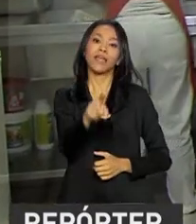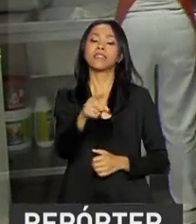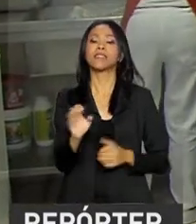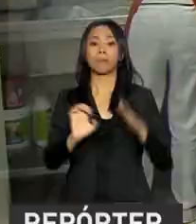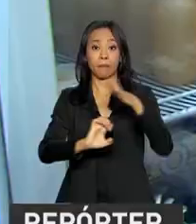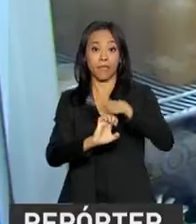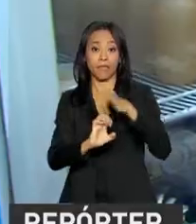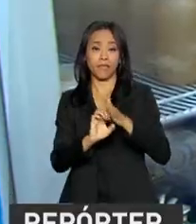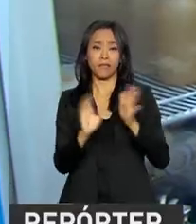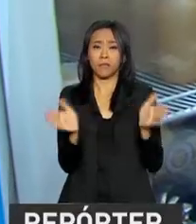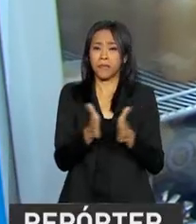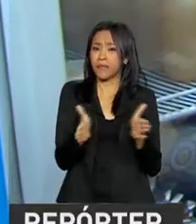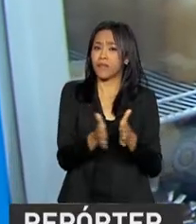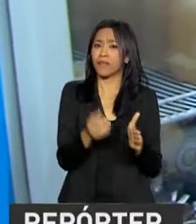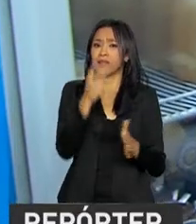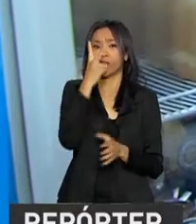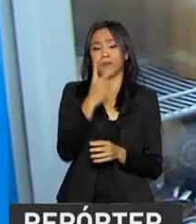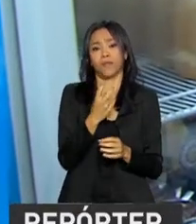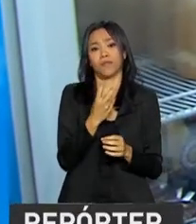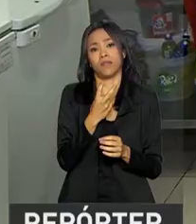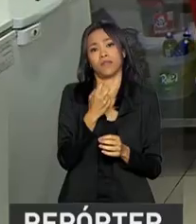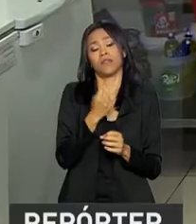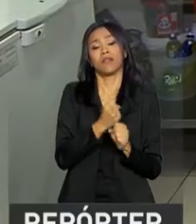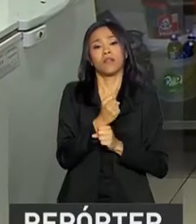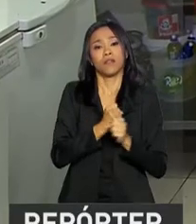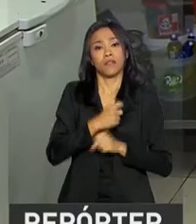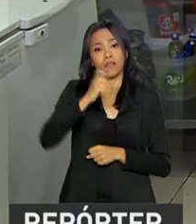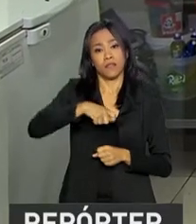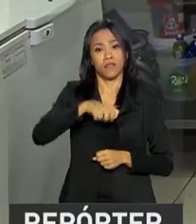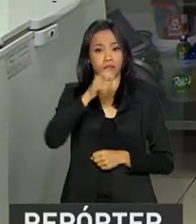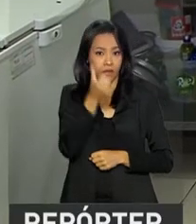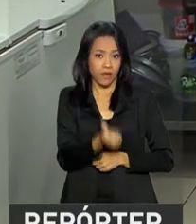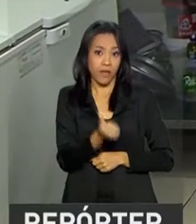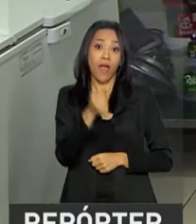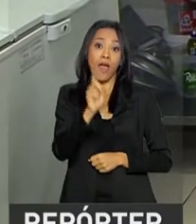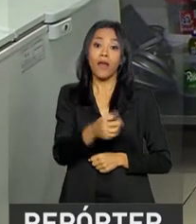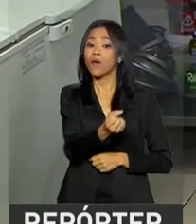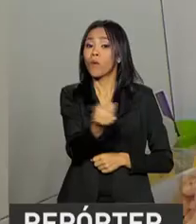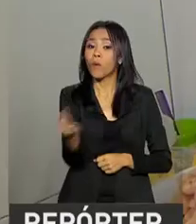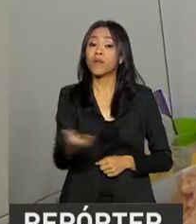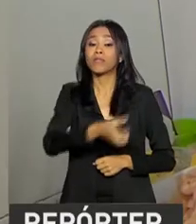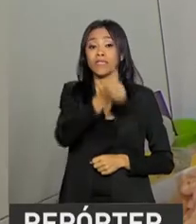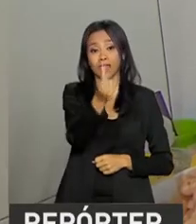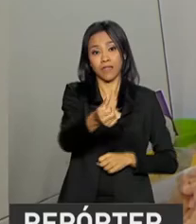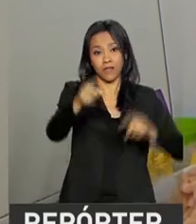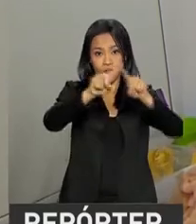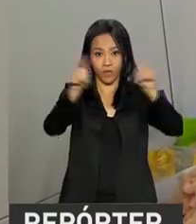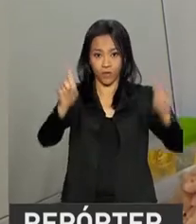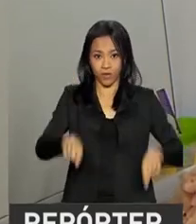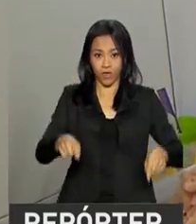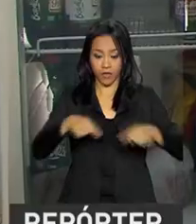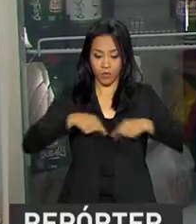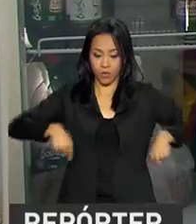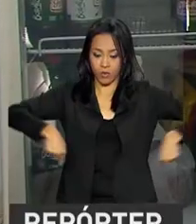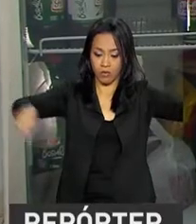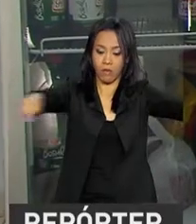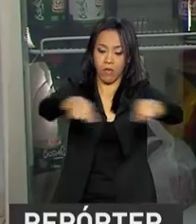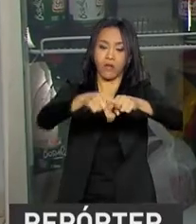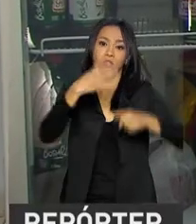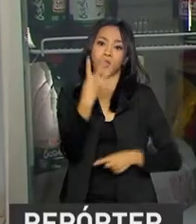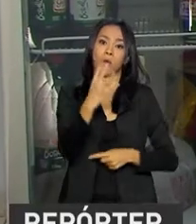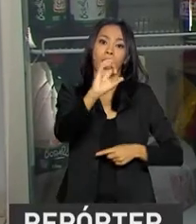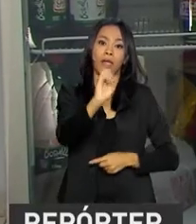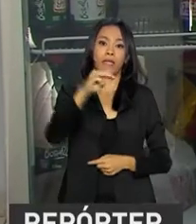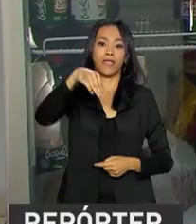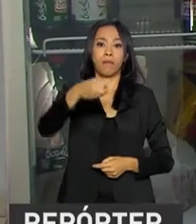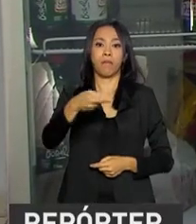pequenininha dois anos e meio atrás eram seis funcionários num espaço de 40 metros quadrados o empresário conta que